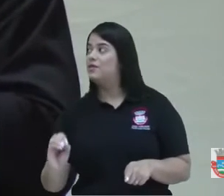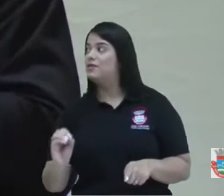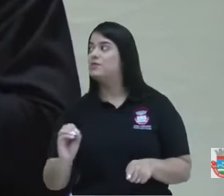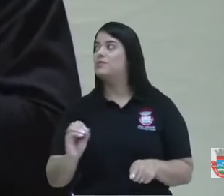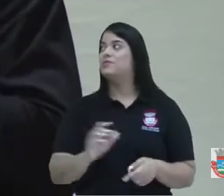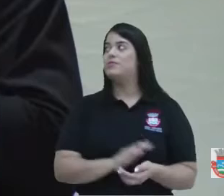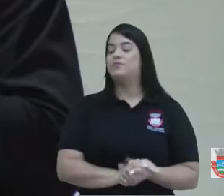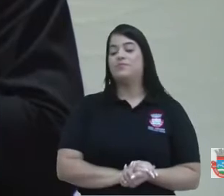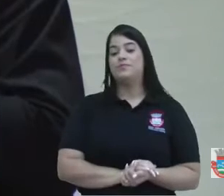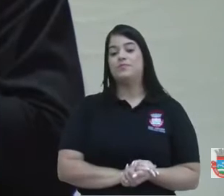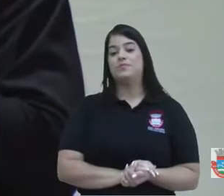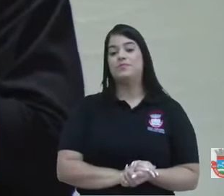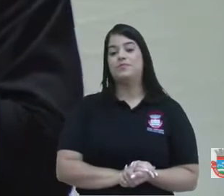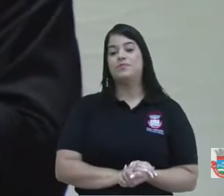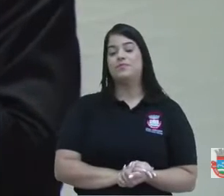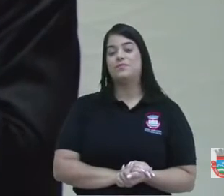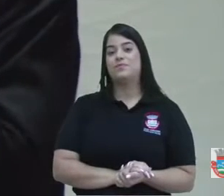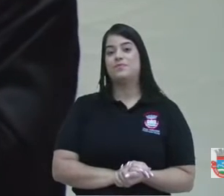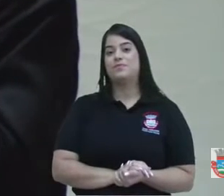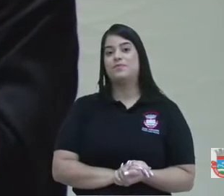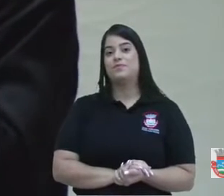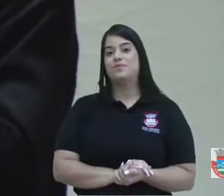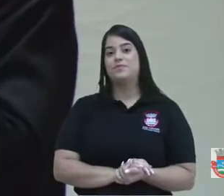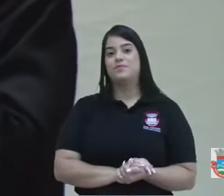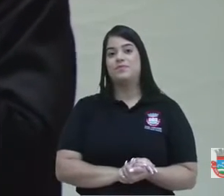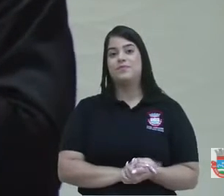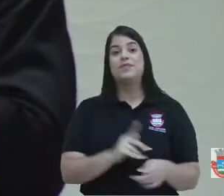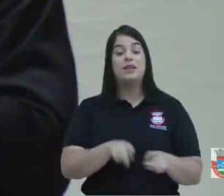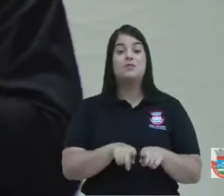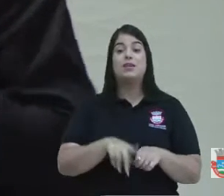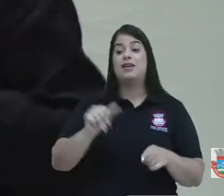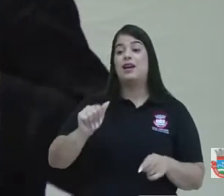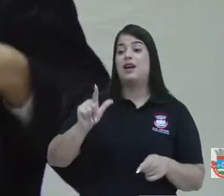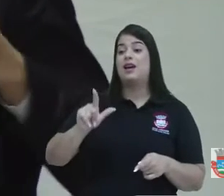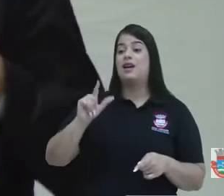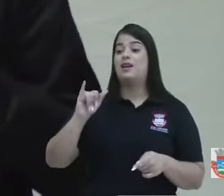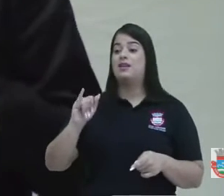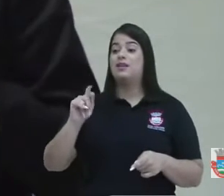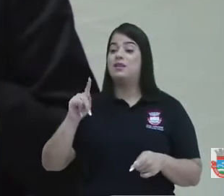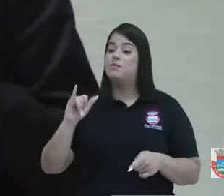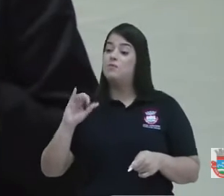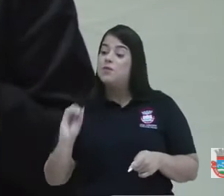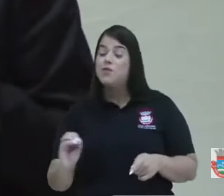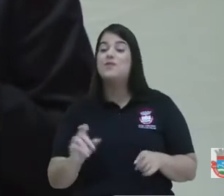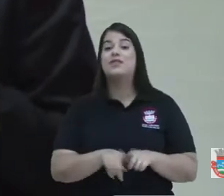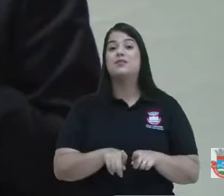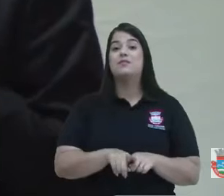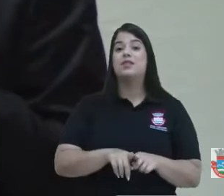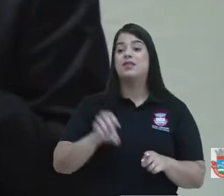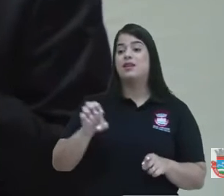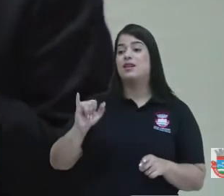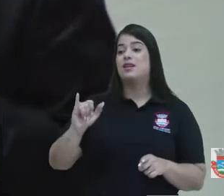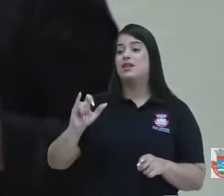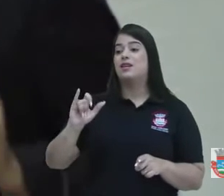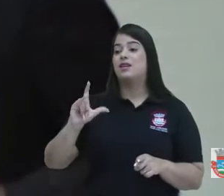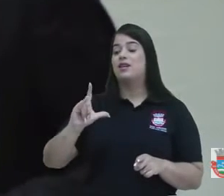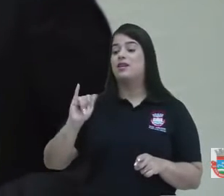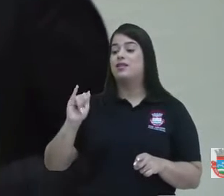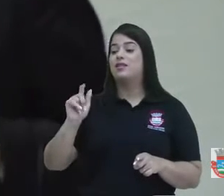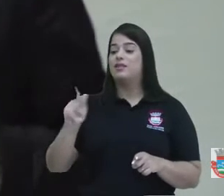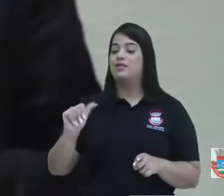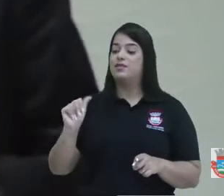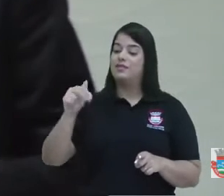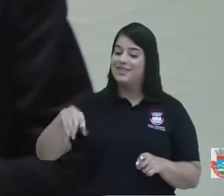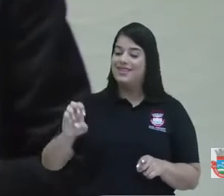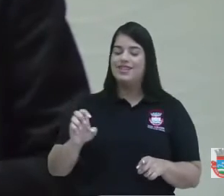ali que tem da Casa São Luís, seu Alípio Costa, dona Lisane Vilela, a todos